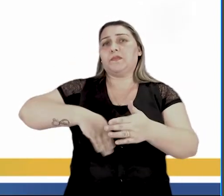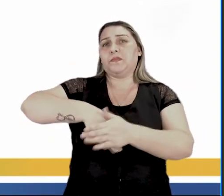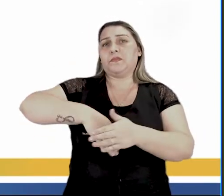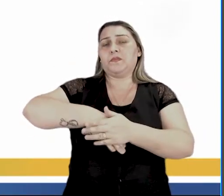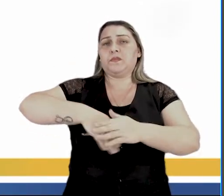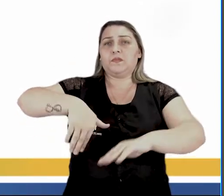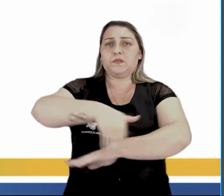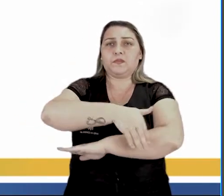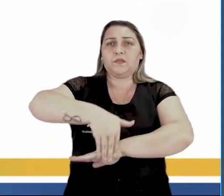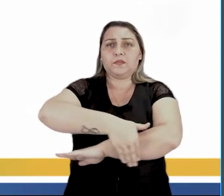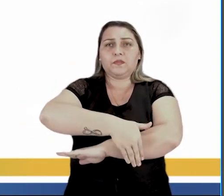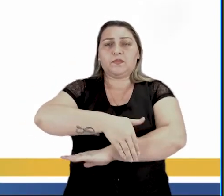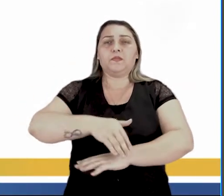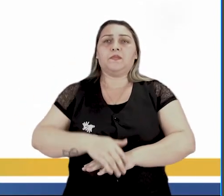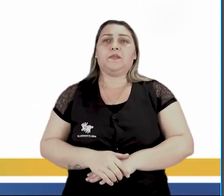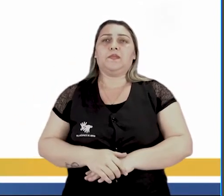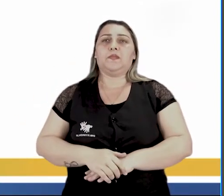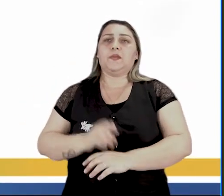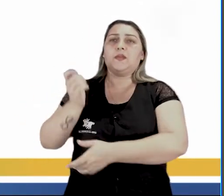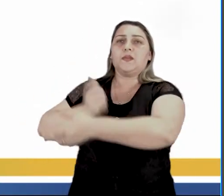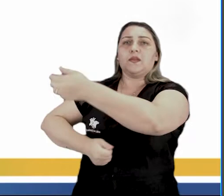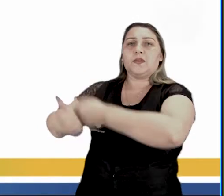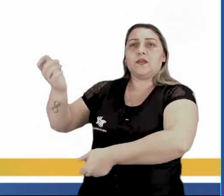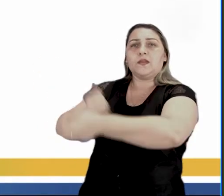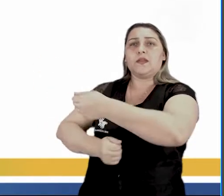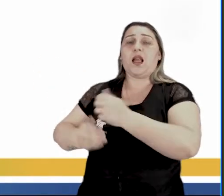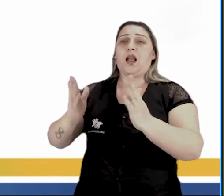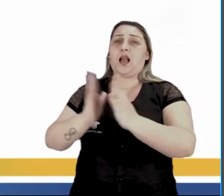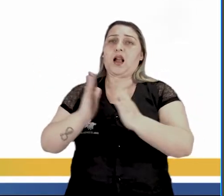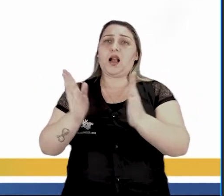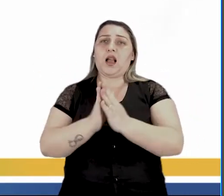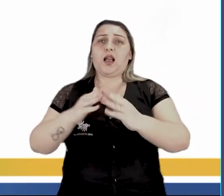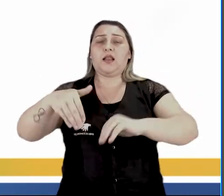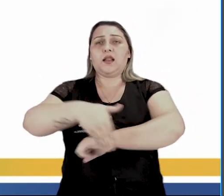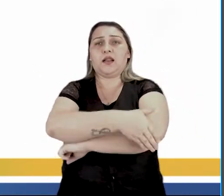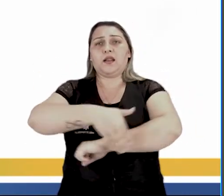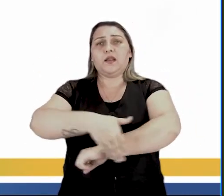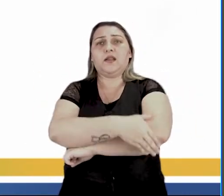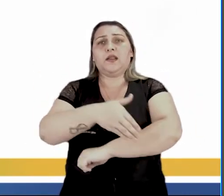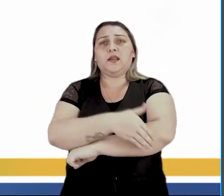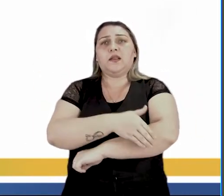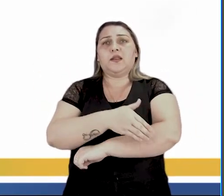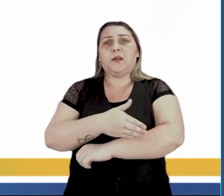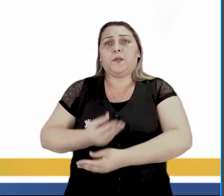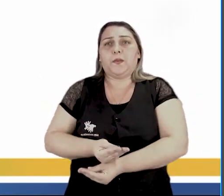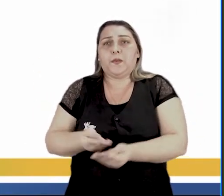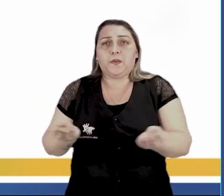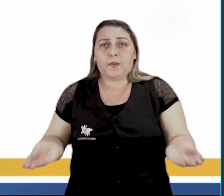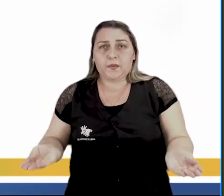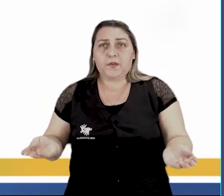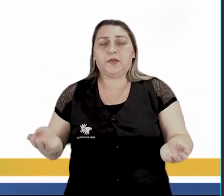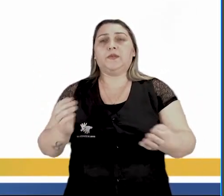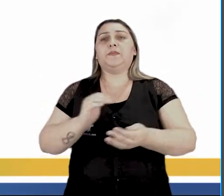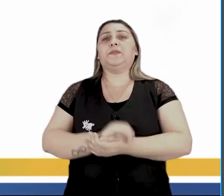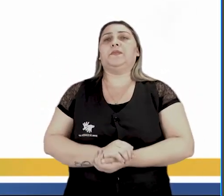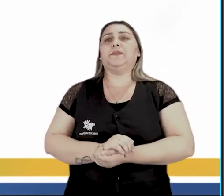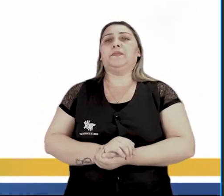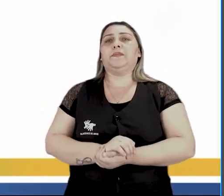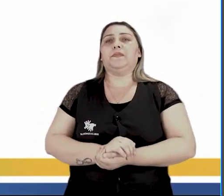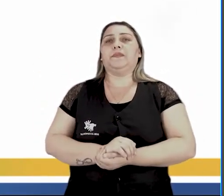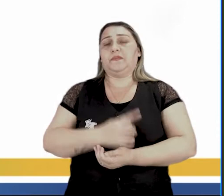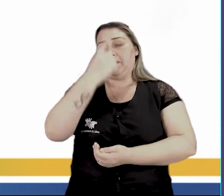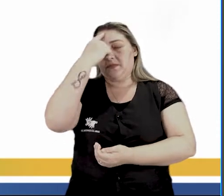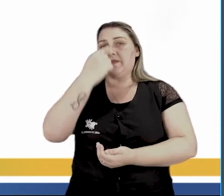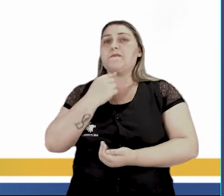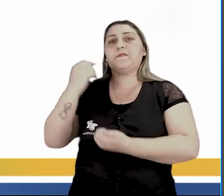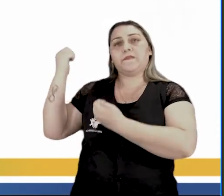na rua, empinar pipa no seu quintal, na calçada, os jogos de cartas no chão, né? Essas